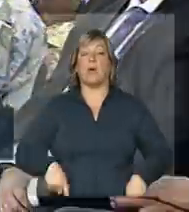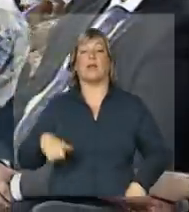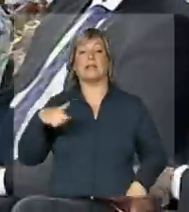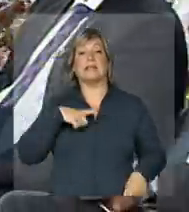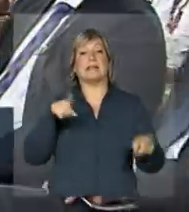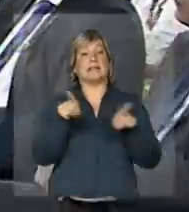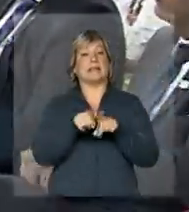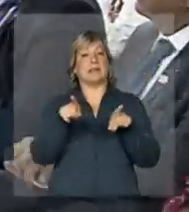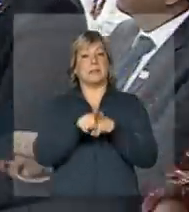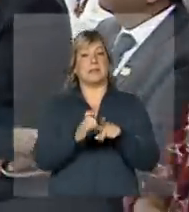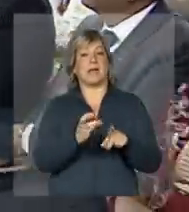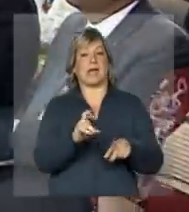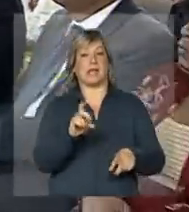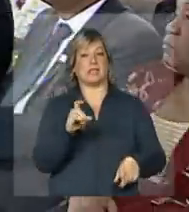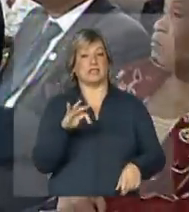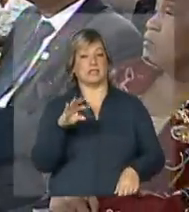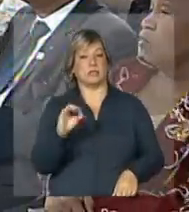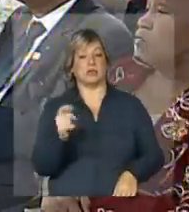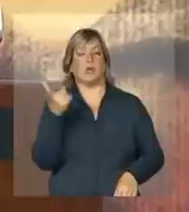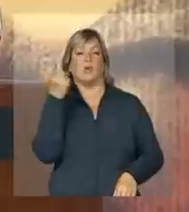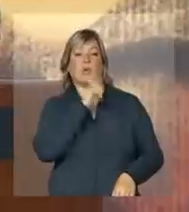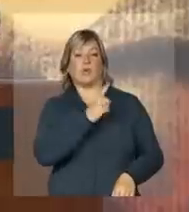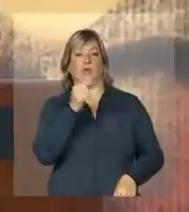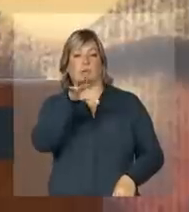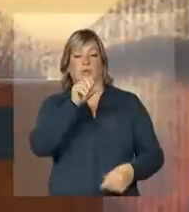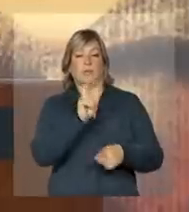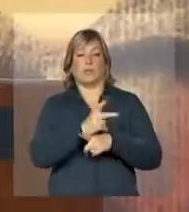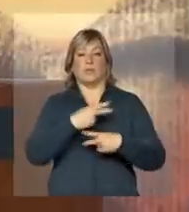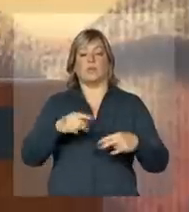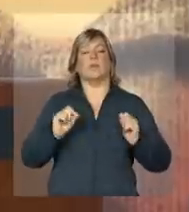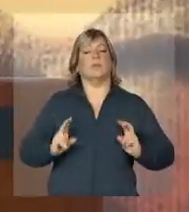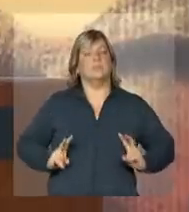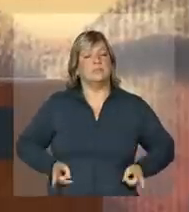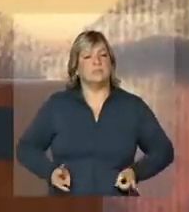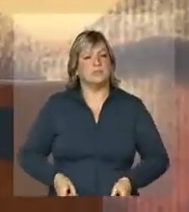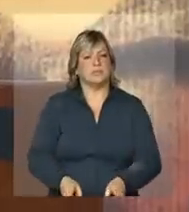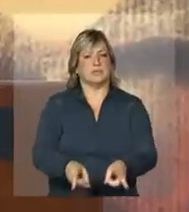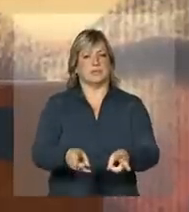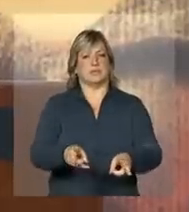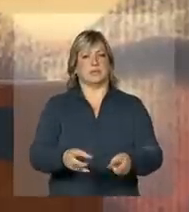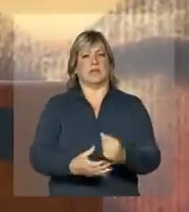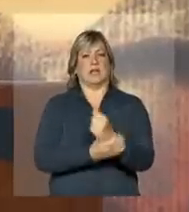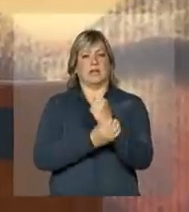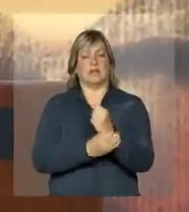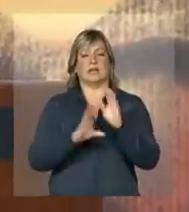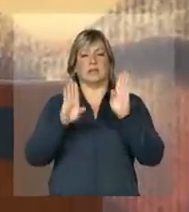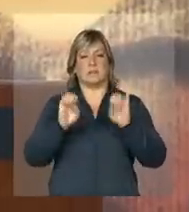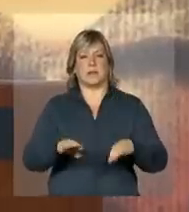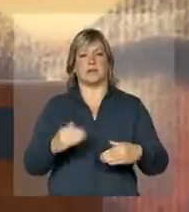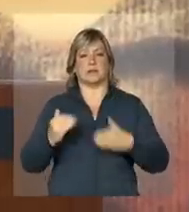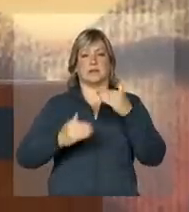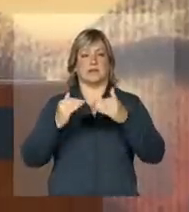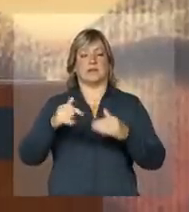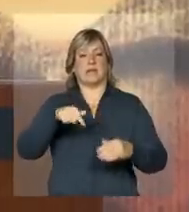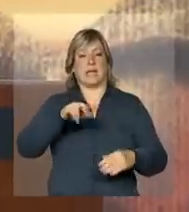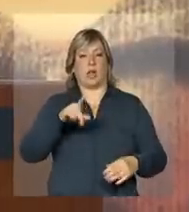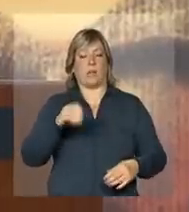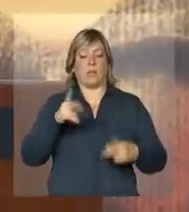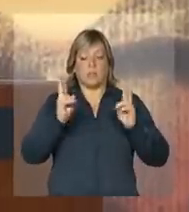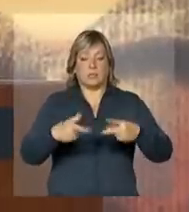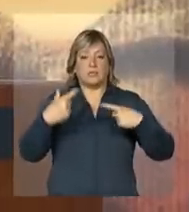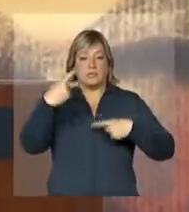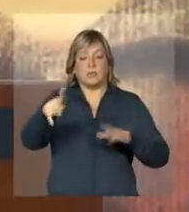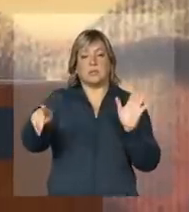de créditos de fomento para a garantia do desenvolvimento e da permanência né da da do dos Quilombolas nas suas